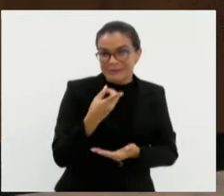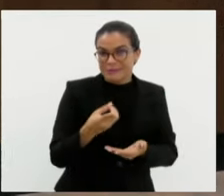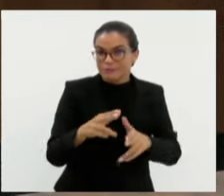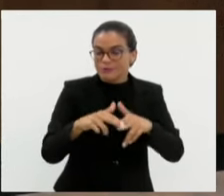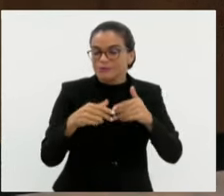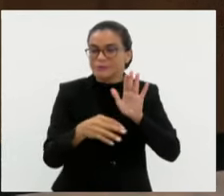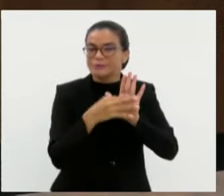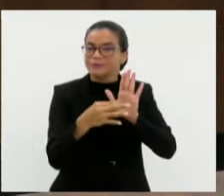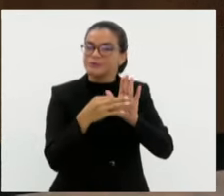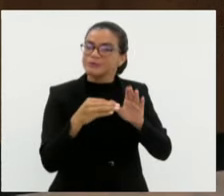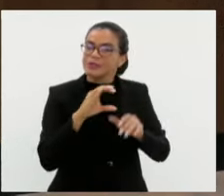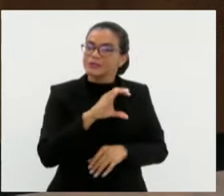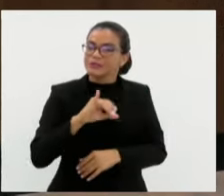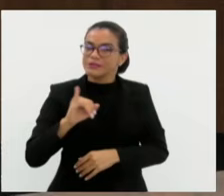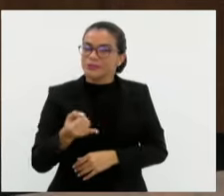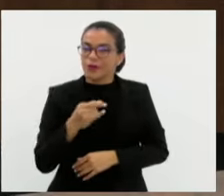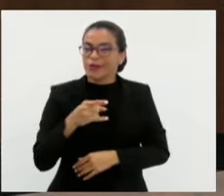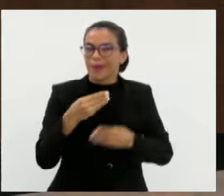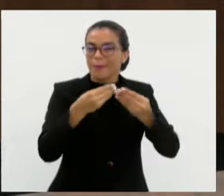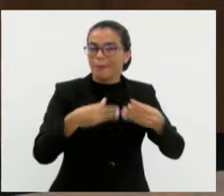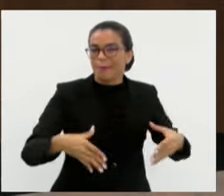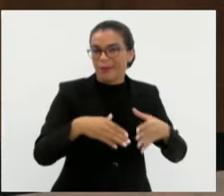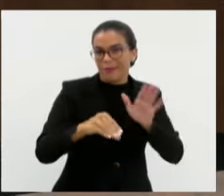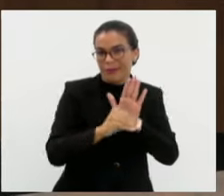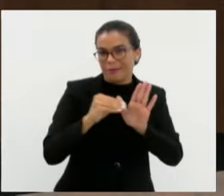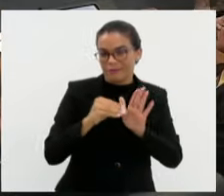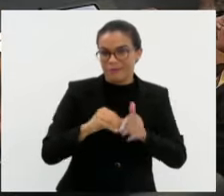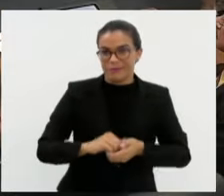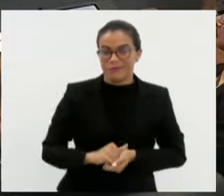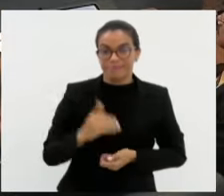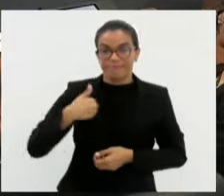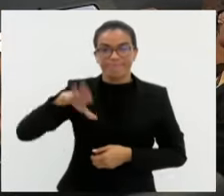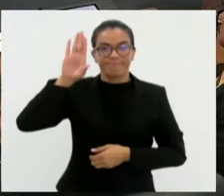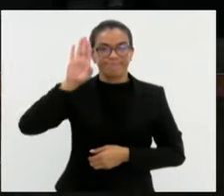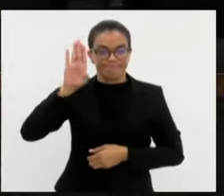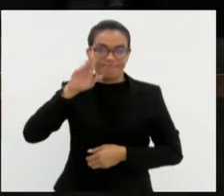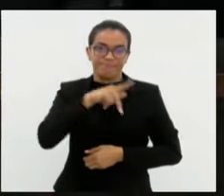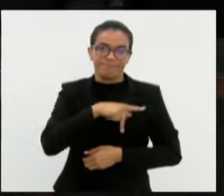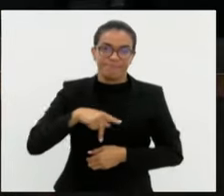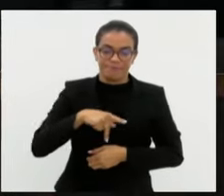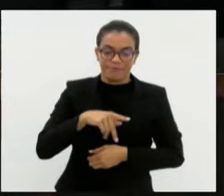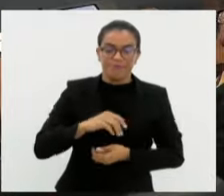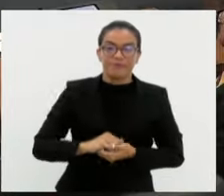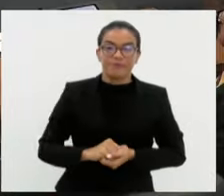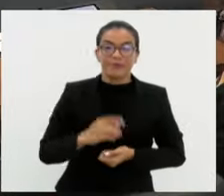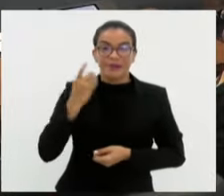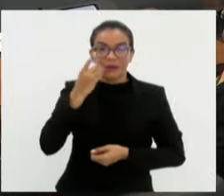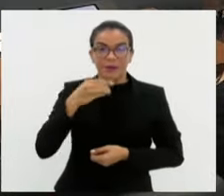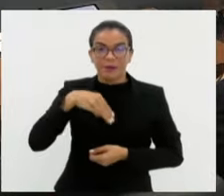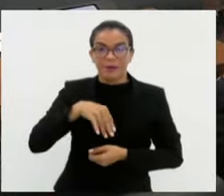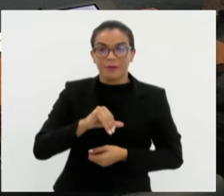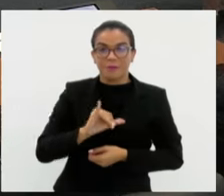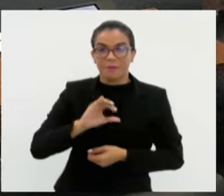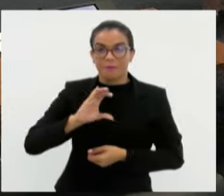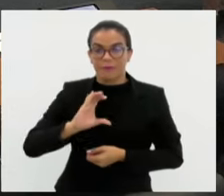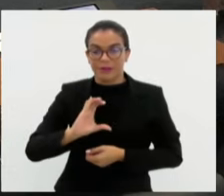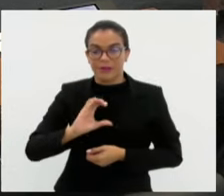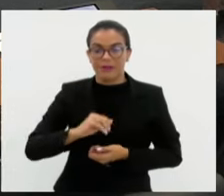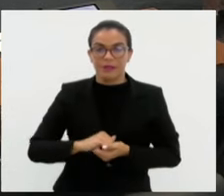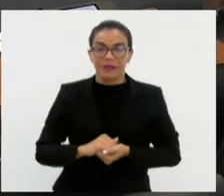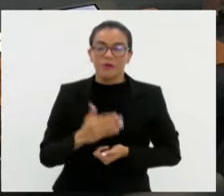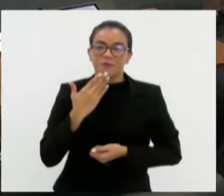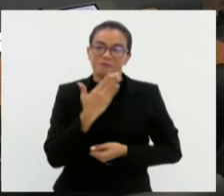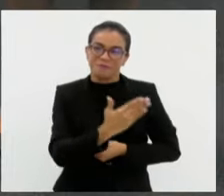da CCJ é pela prejudicabilidade da emenda, presidente. Pela ordem, senhor presidente. Deputado Mink. Eu ia pedir para Vossa Excelência, o